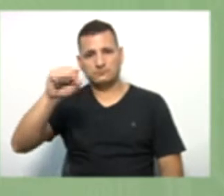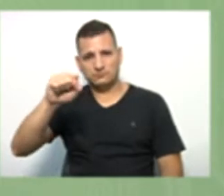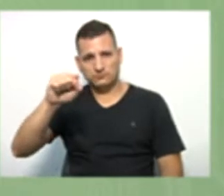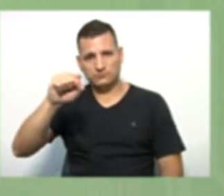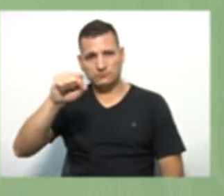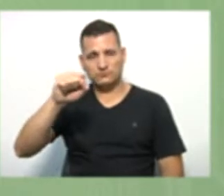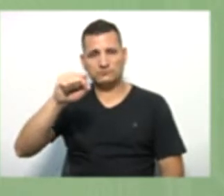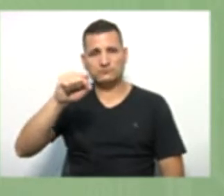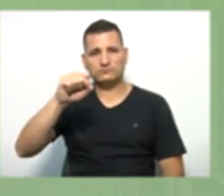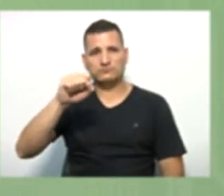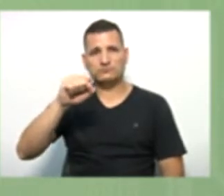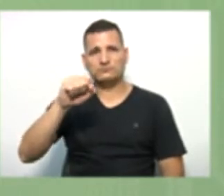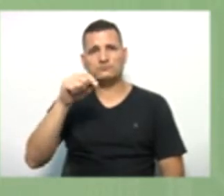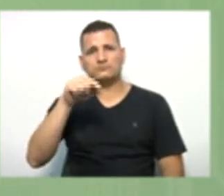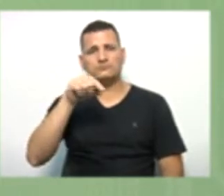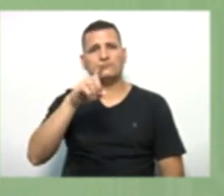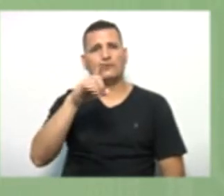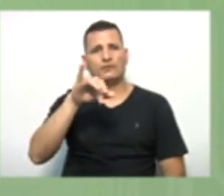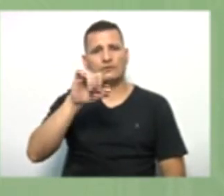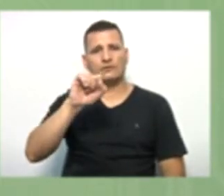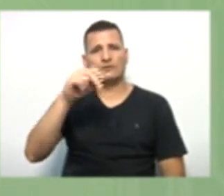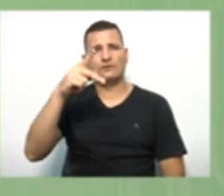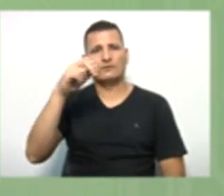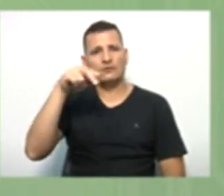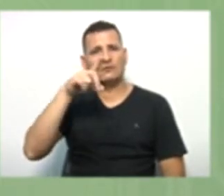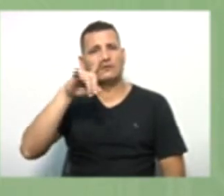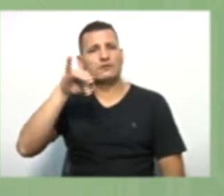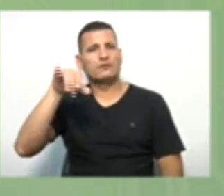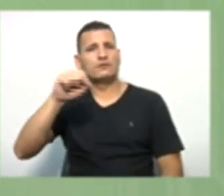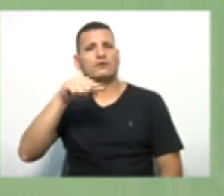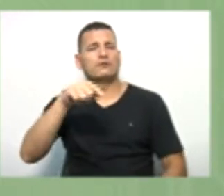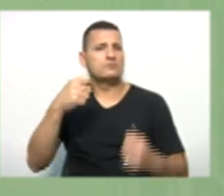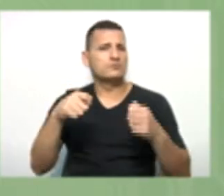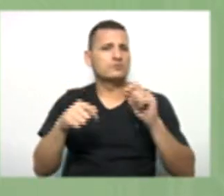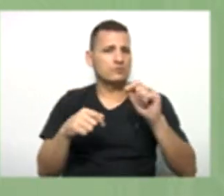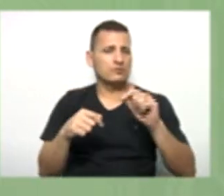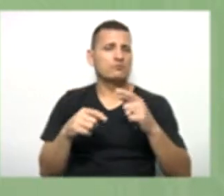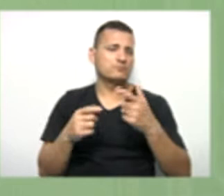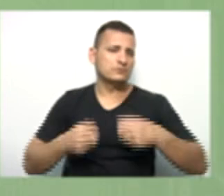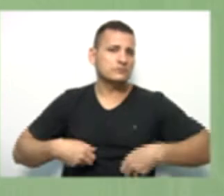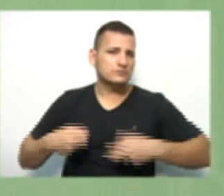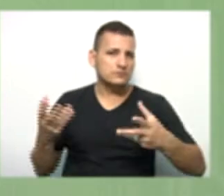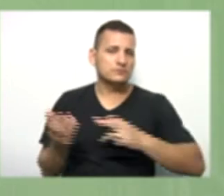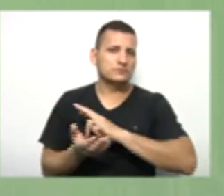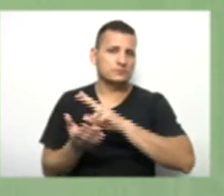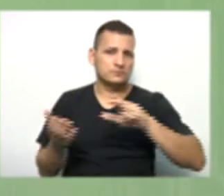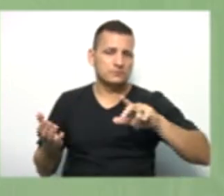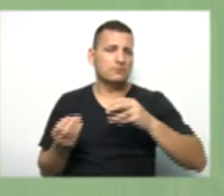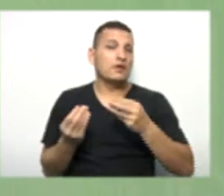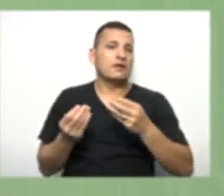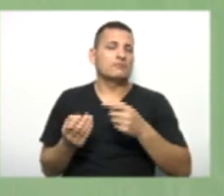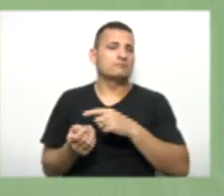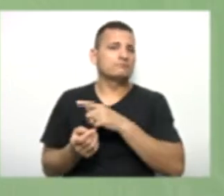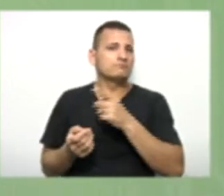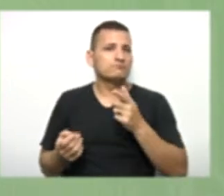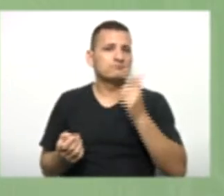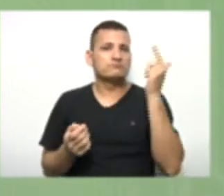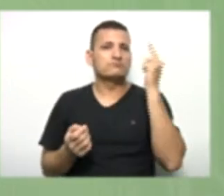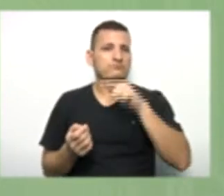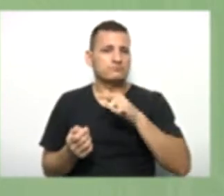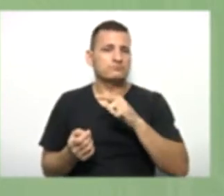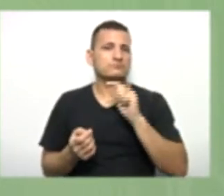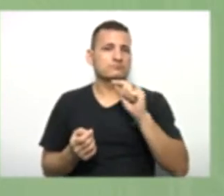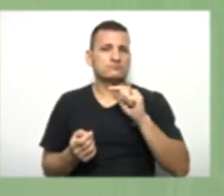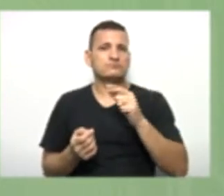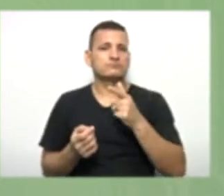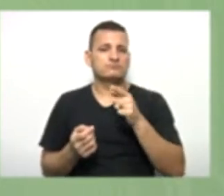o quê? Bom, foi necessário despesas diversas. Para quê? Para que eu conseguisse